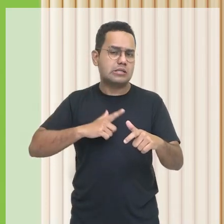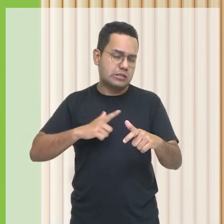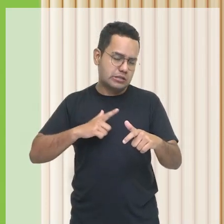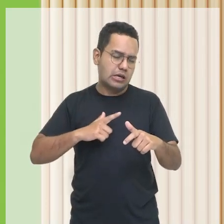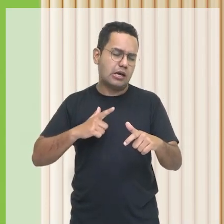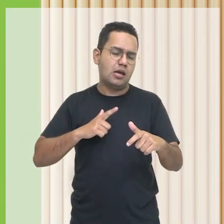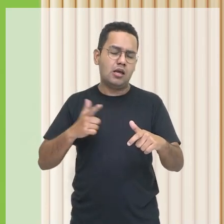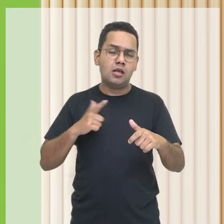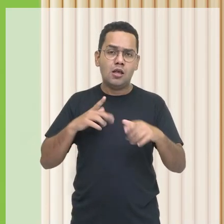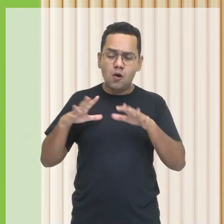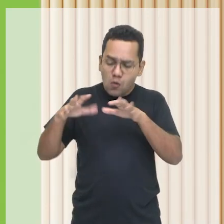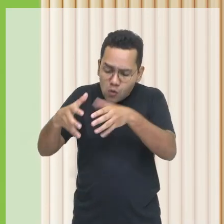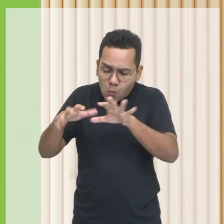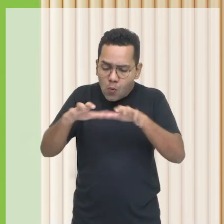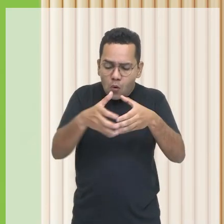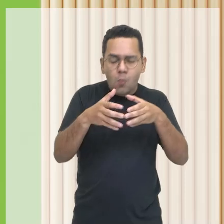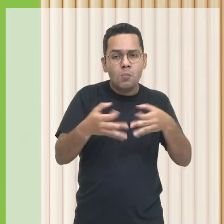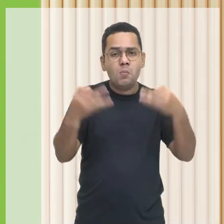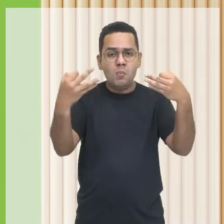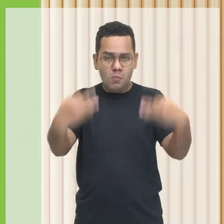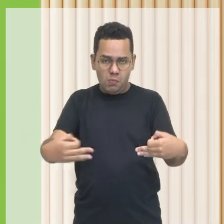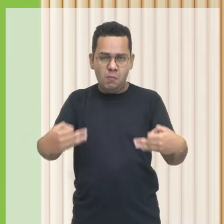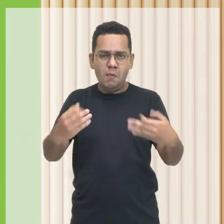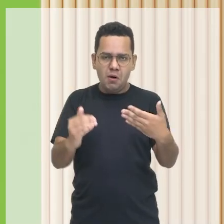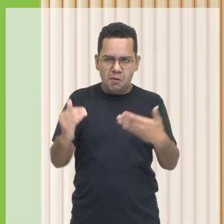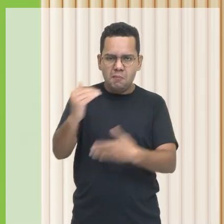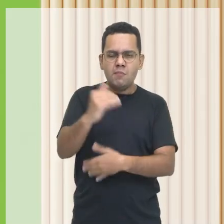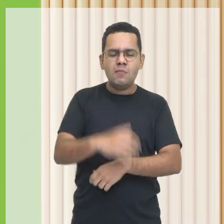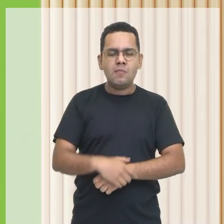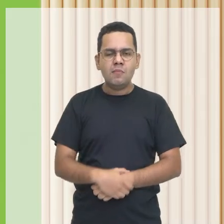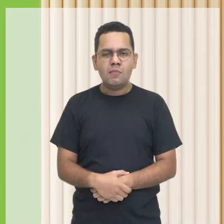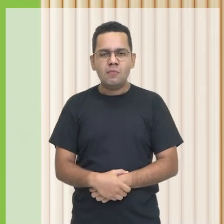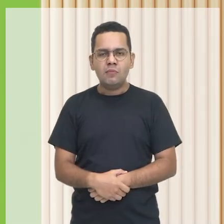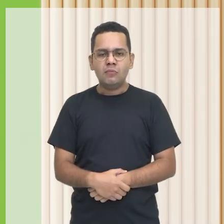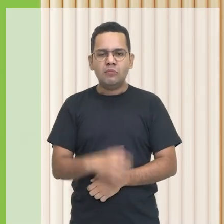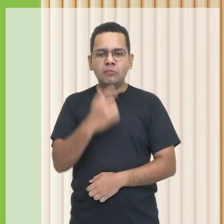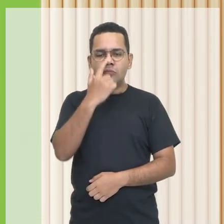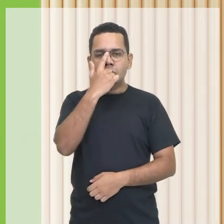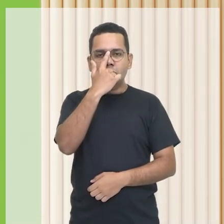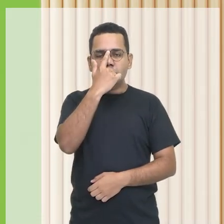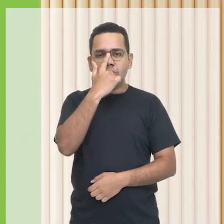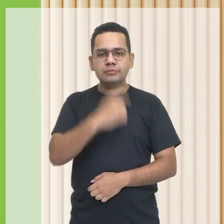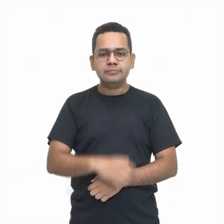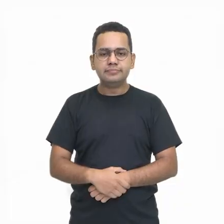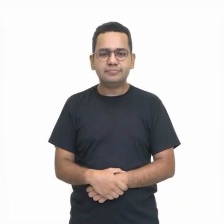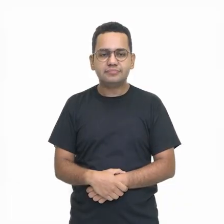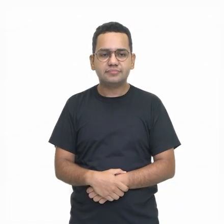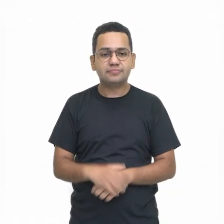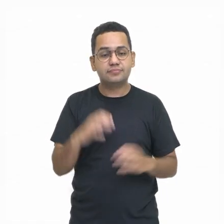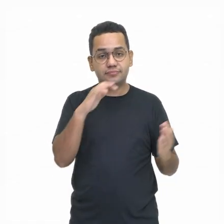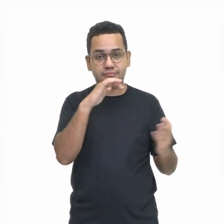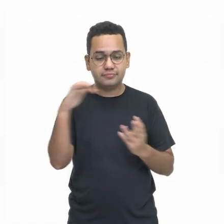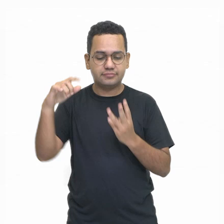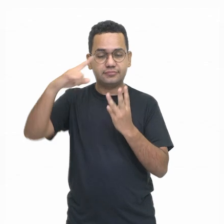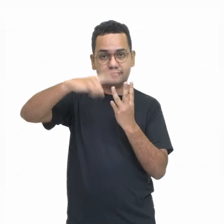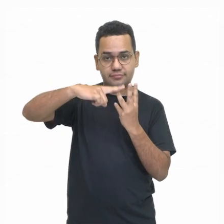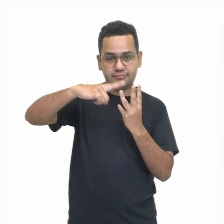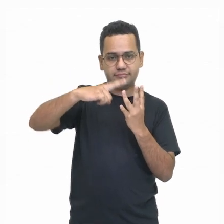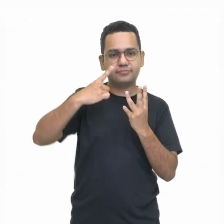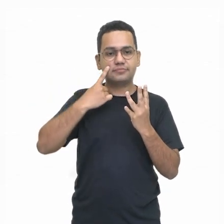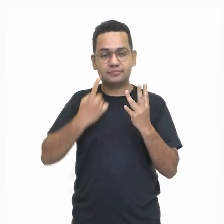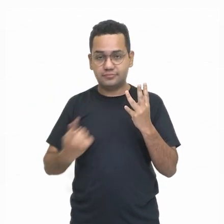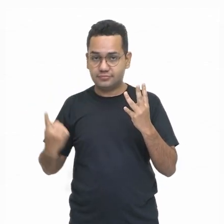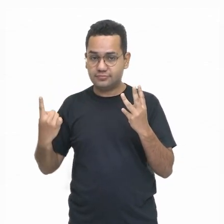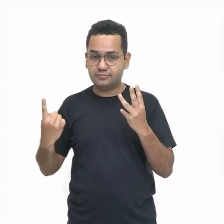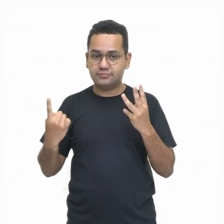ocupa um nível trófico e ao longo dessa cadeia alimentar ocorre ali o fluxo de energia e